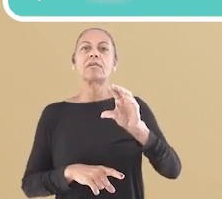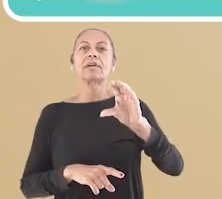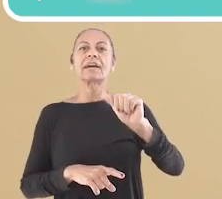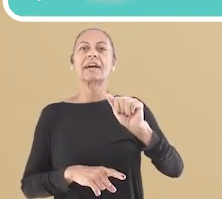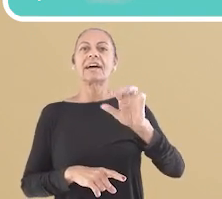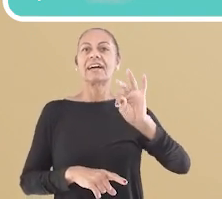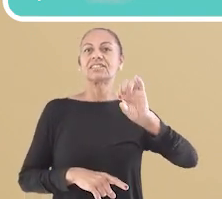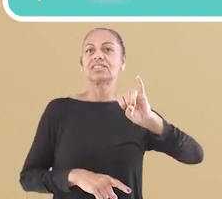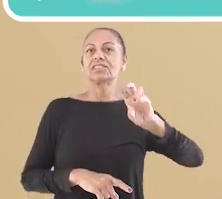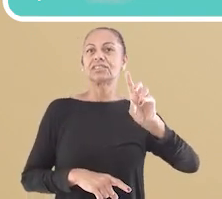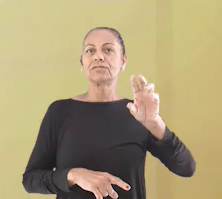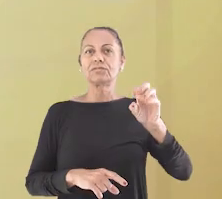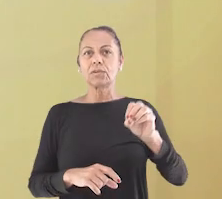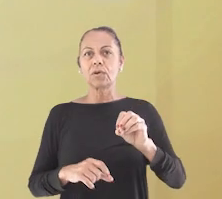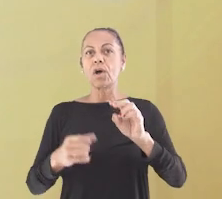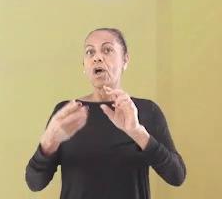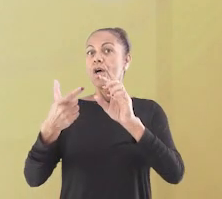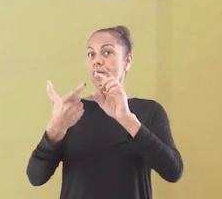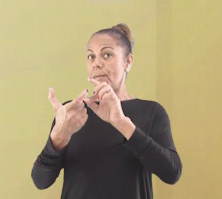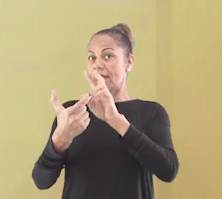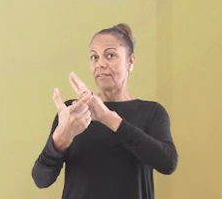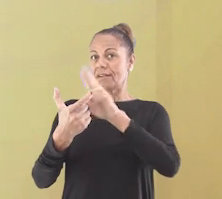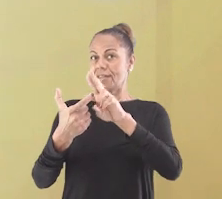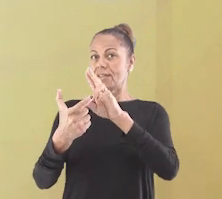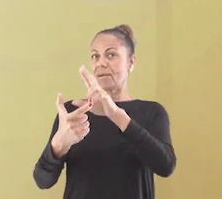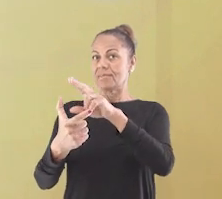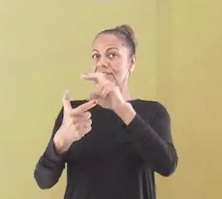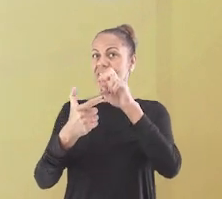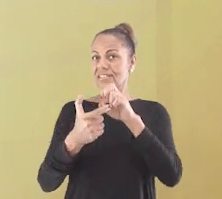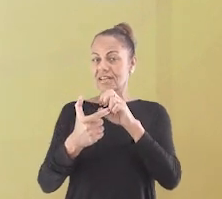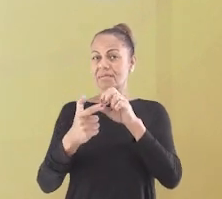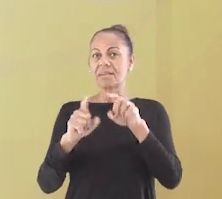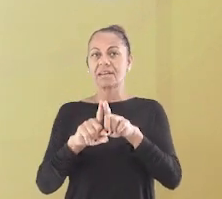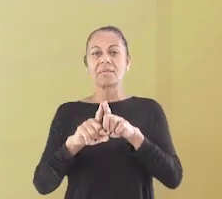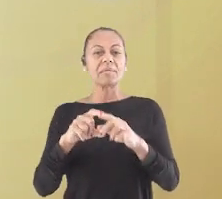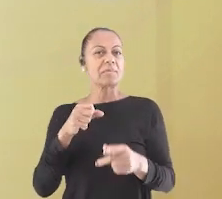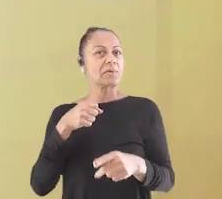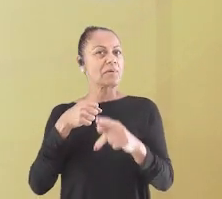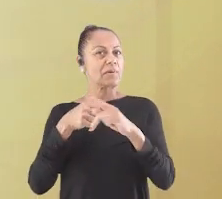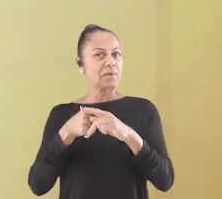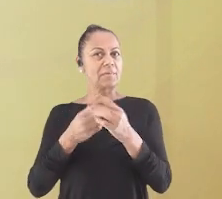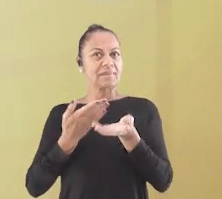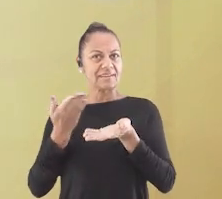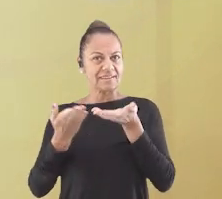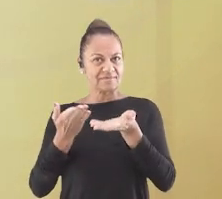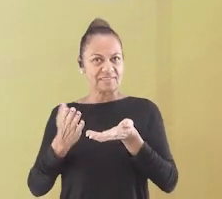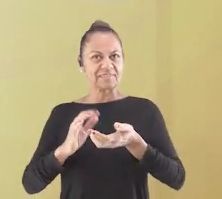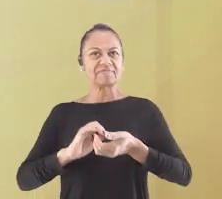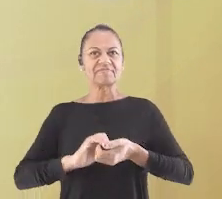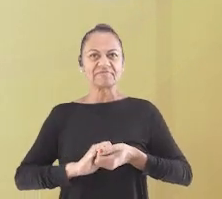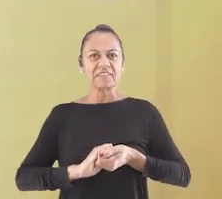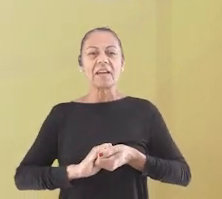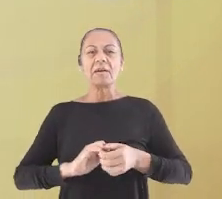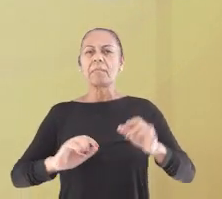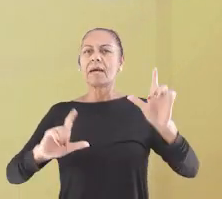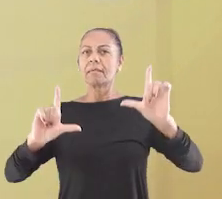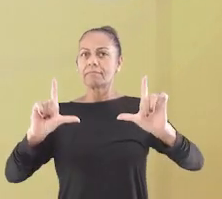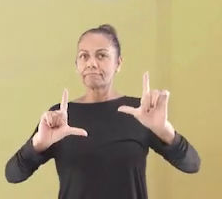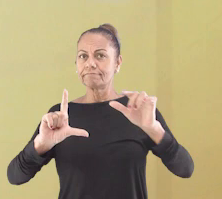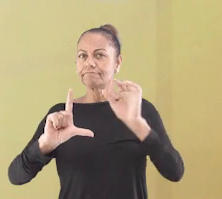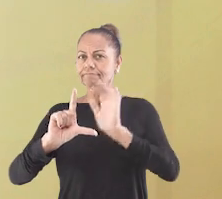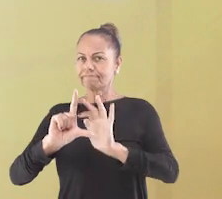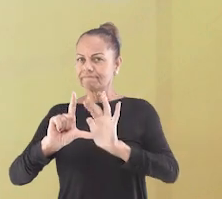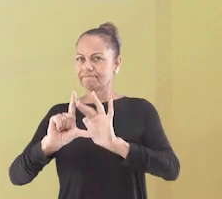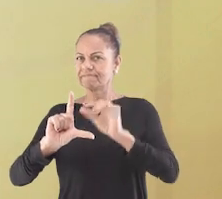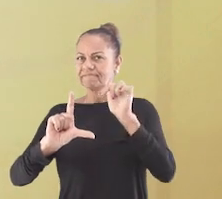exemplificar pronomes de tratamento. E não se esqueçam de marcar a presença na aula de hoje, hein? É só apontar o celular para o QR Code que aparece aí na